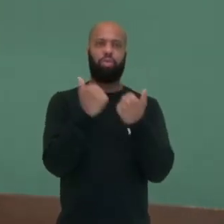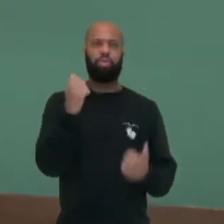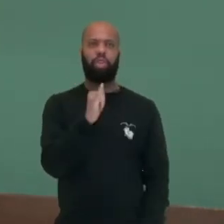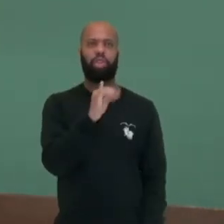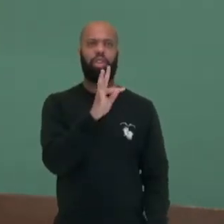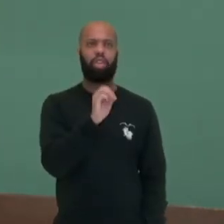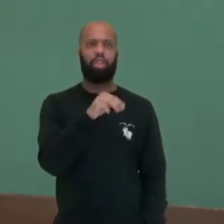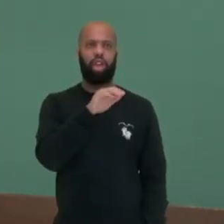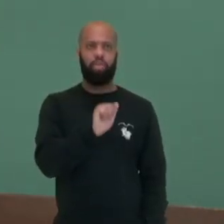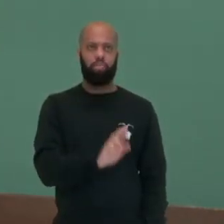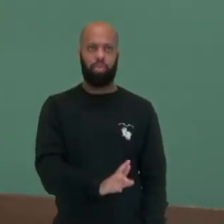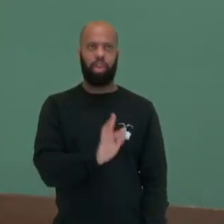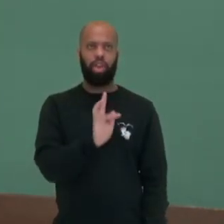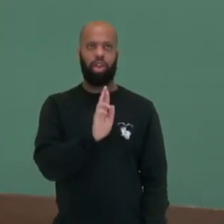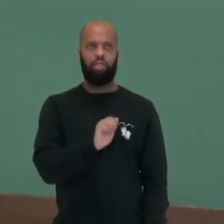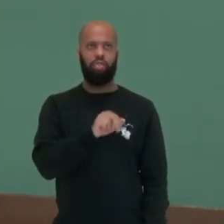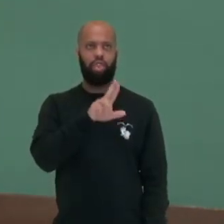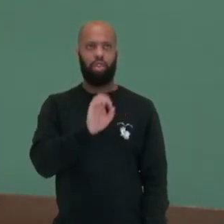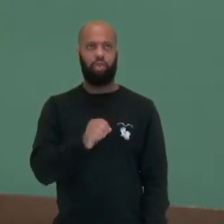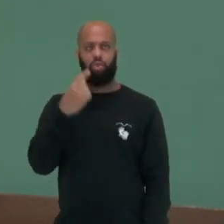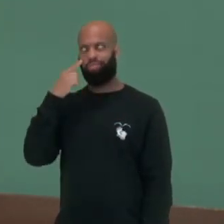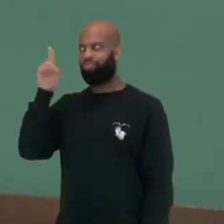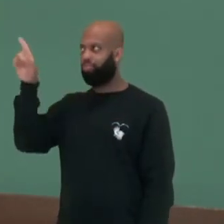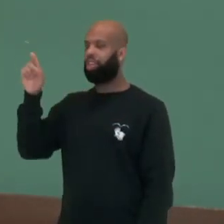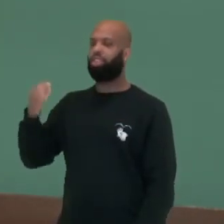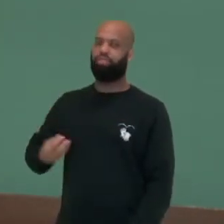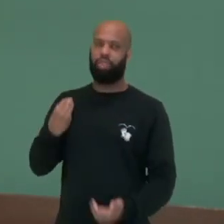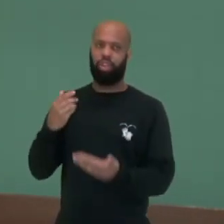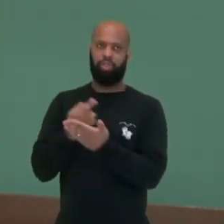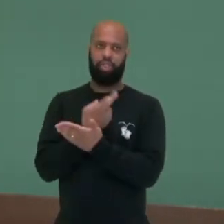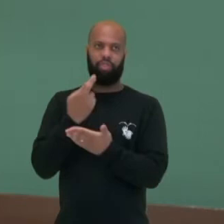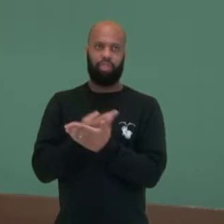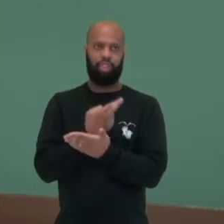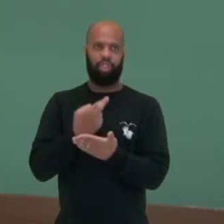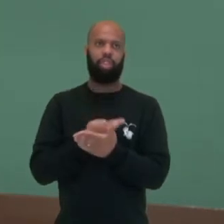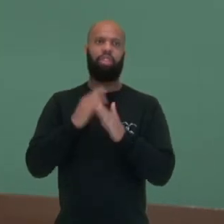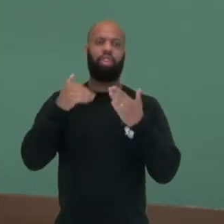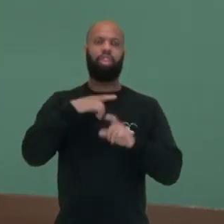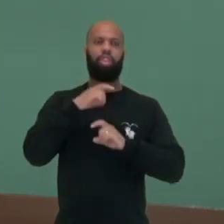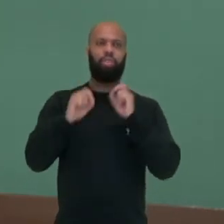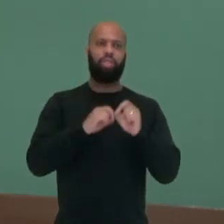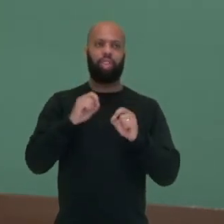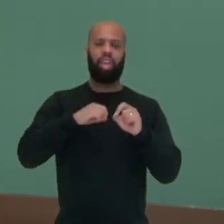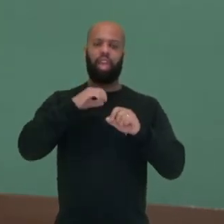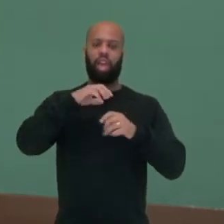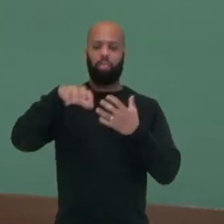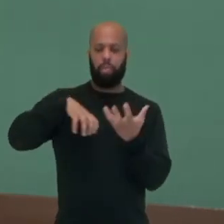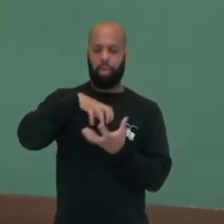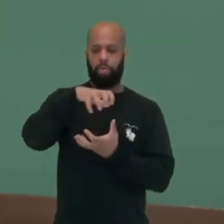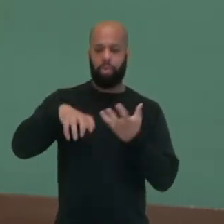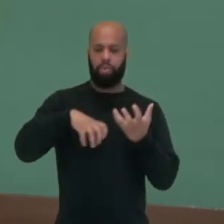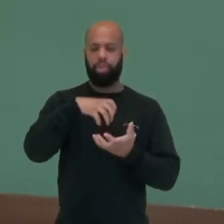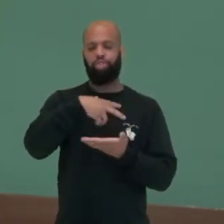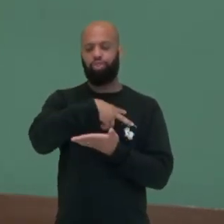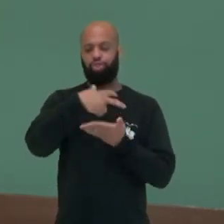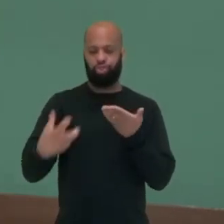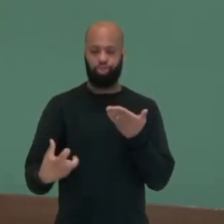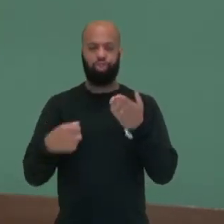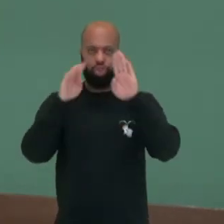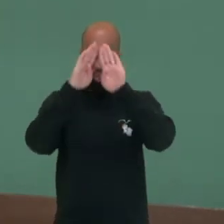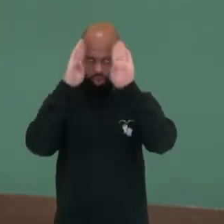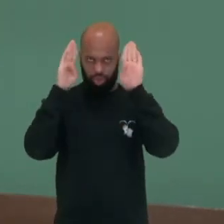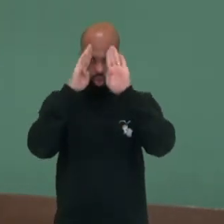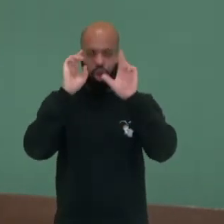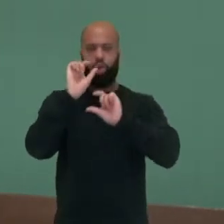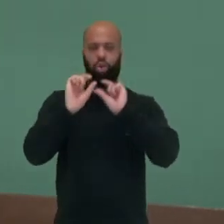Itamar Franco, capa aqui da revista, caiu. A revolução que derrubou Collor, o estouro da quadrilha que tomou o Planalto. E o